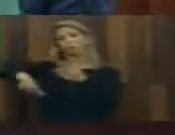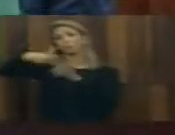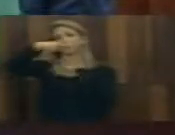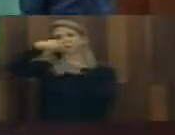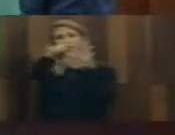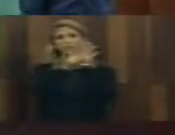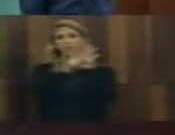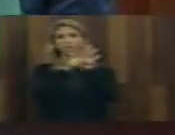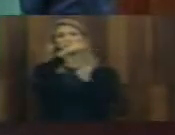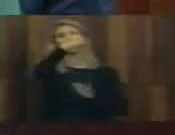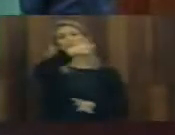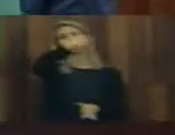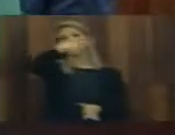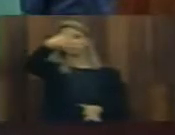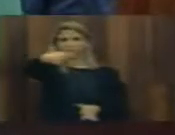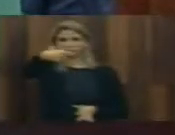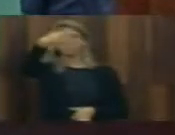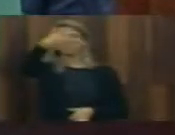de lei